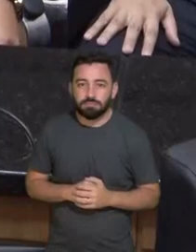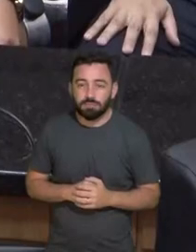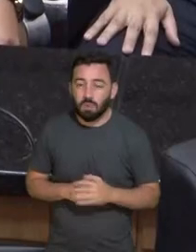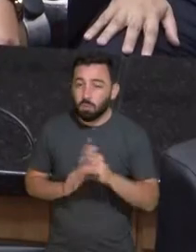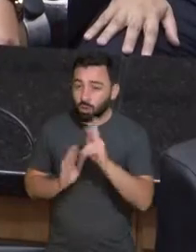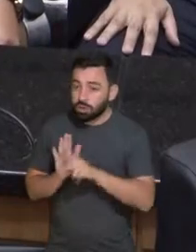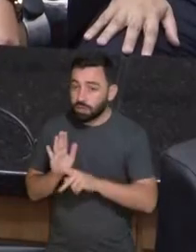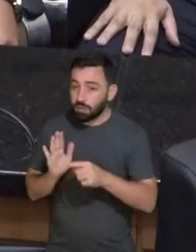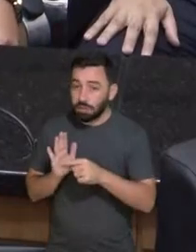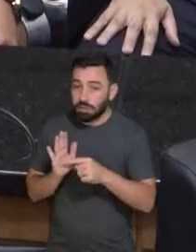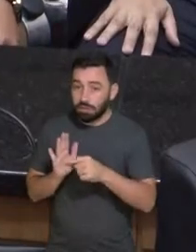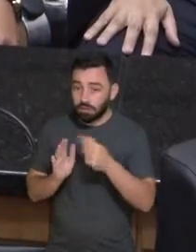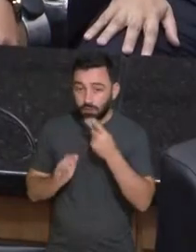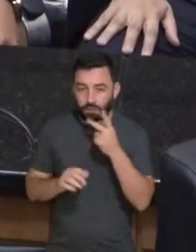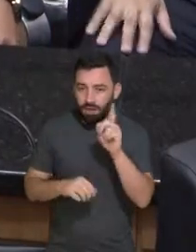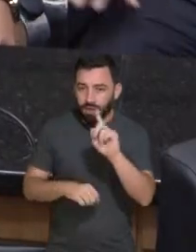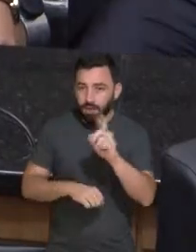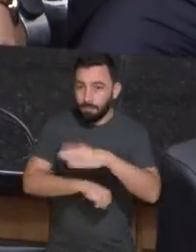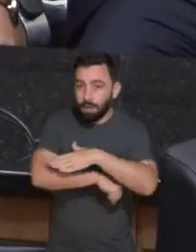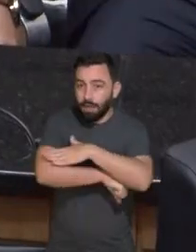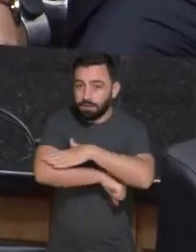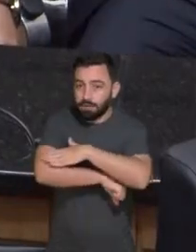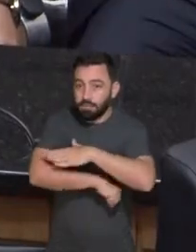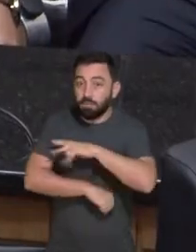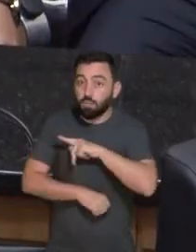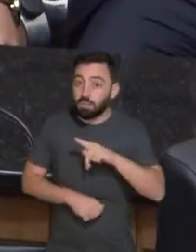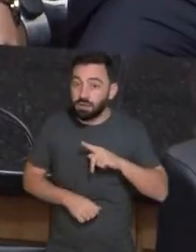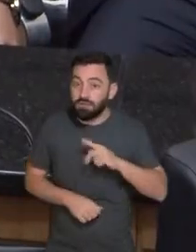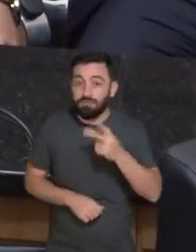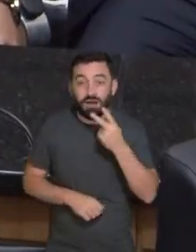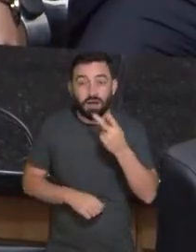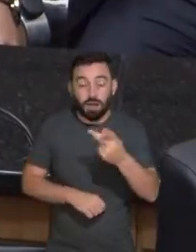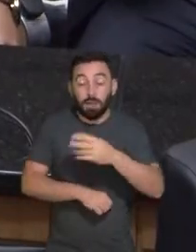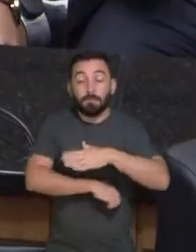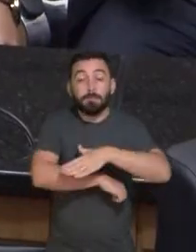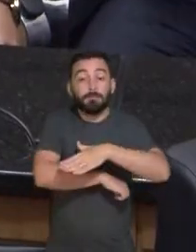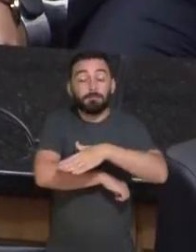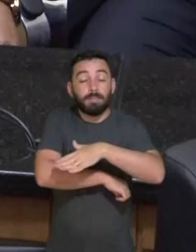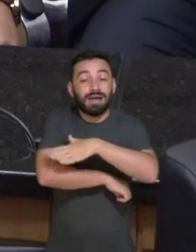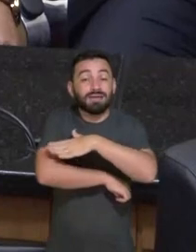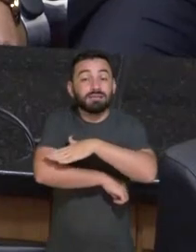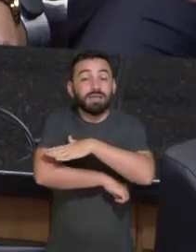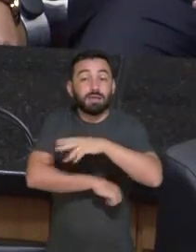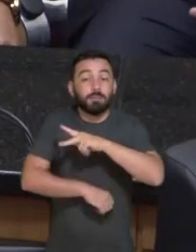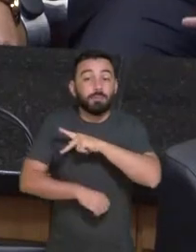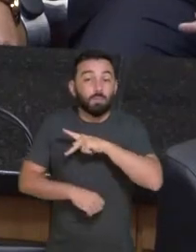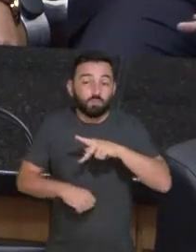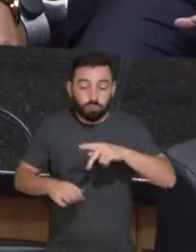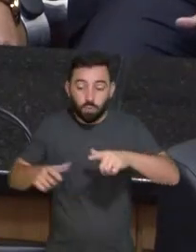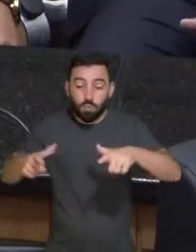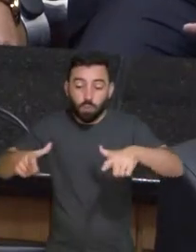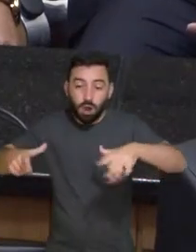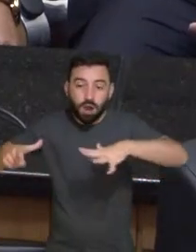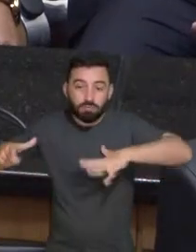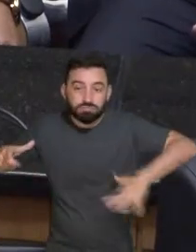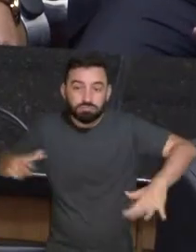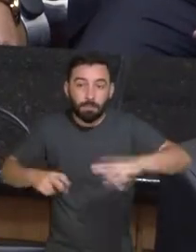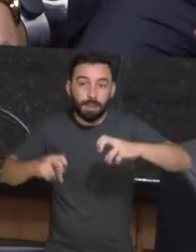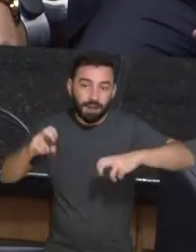de praças públicas, fala apenas de parques públicos, e a lei 7592, que é a